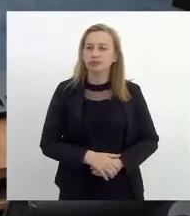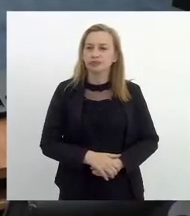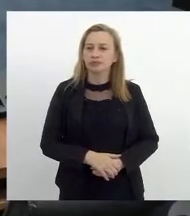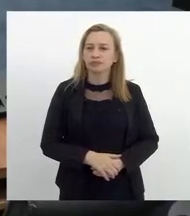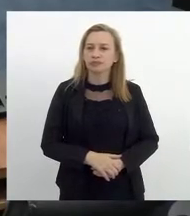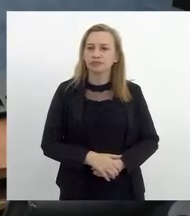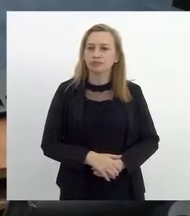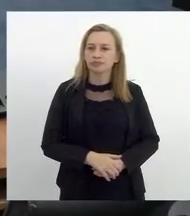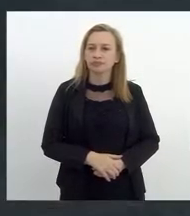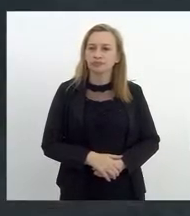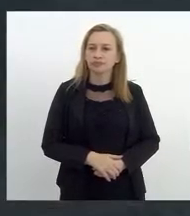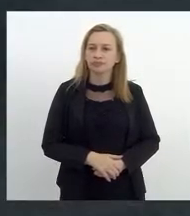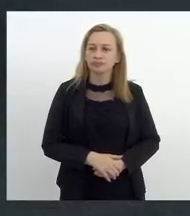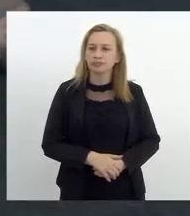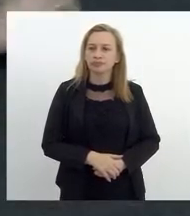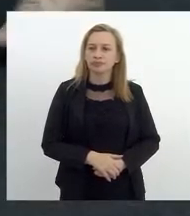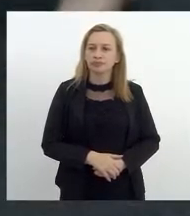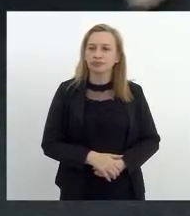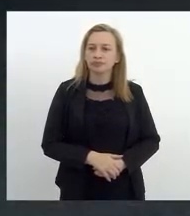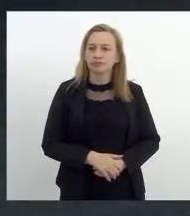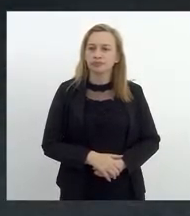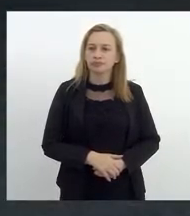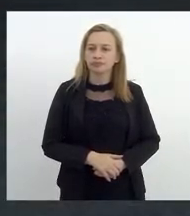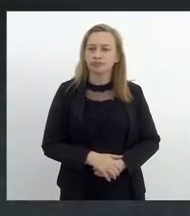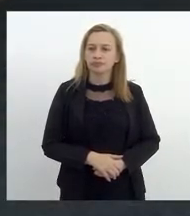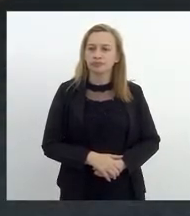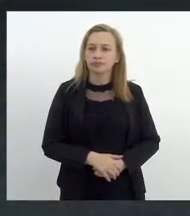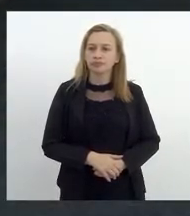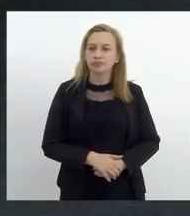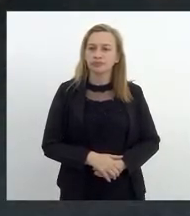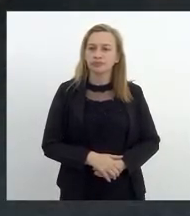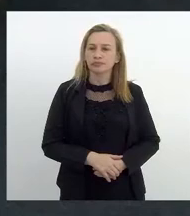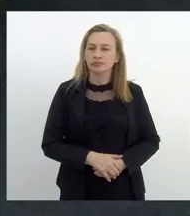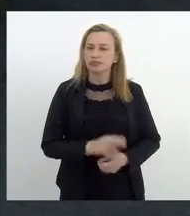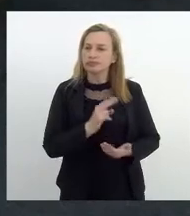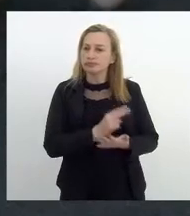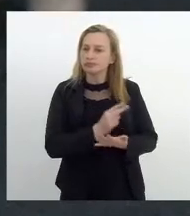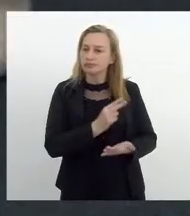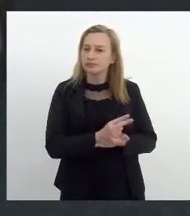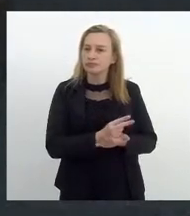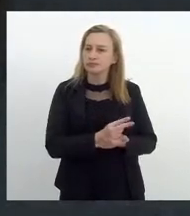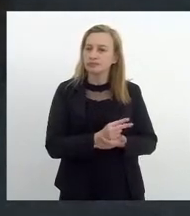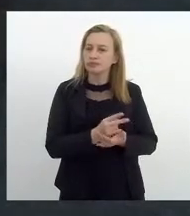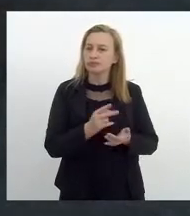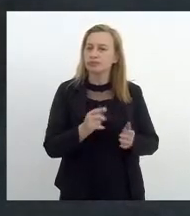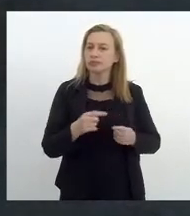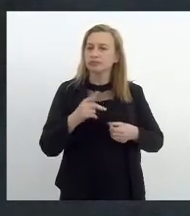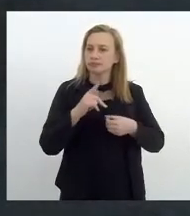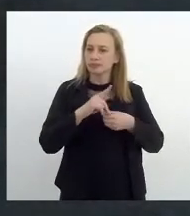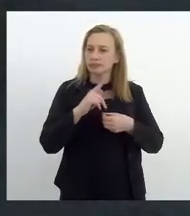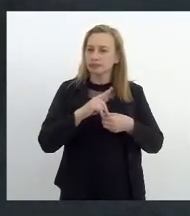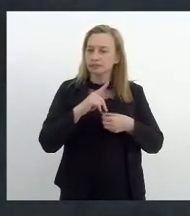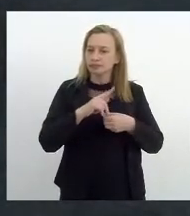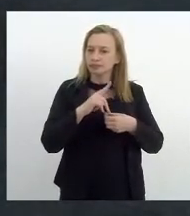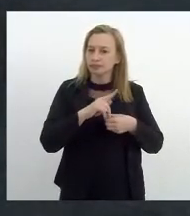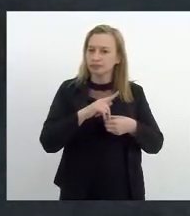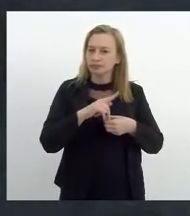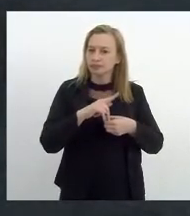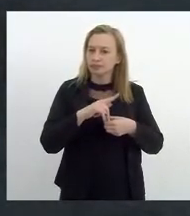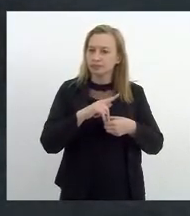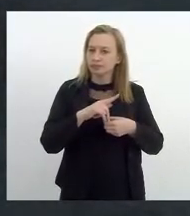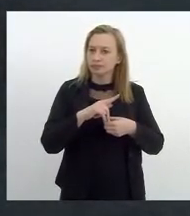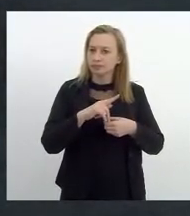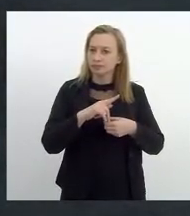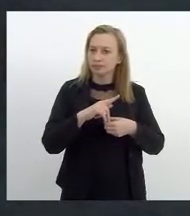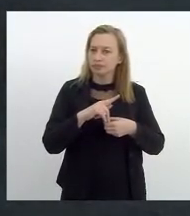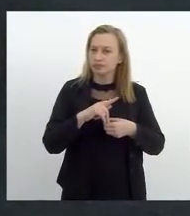apesar da Petrobras espoliar o povo brasileiro com os preços